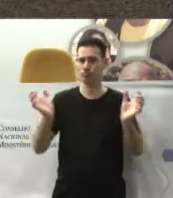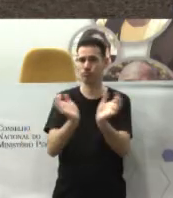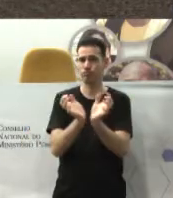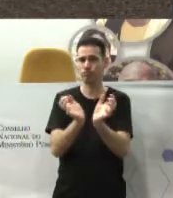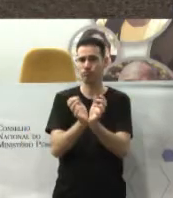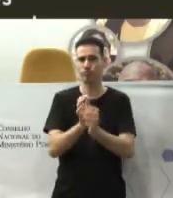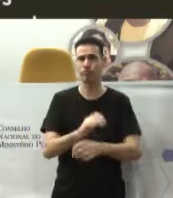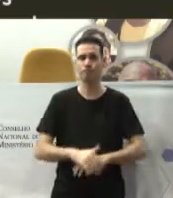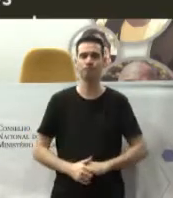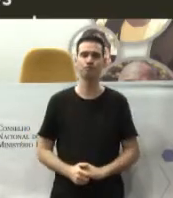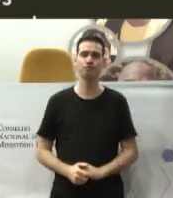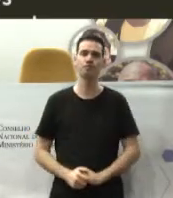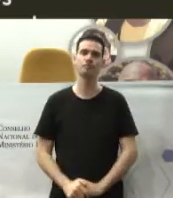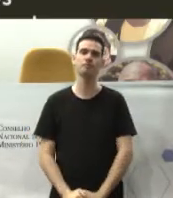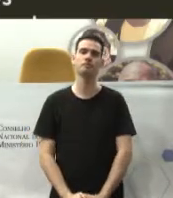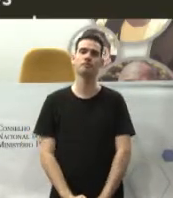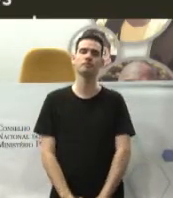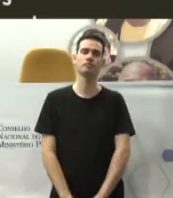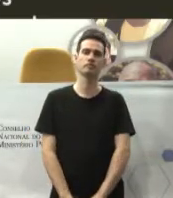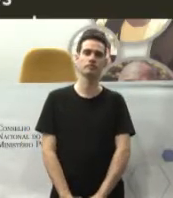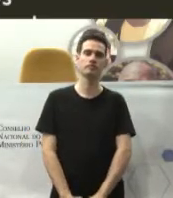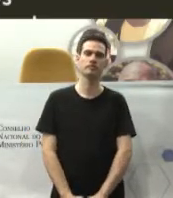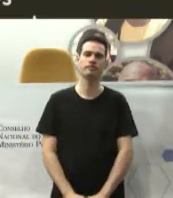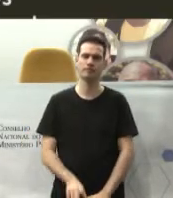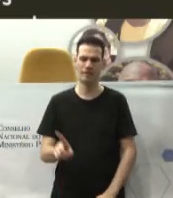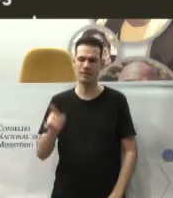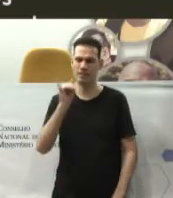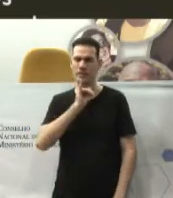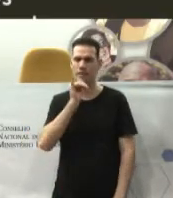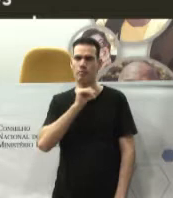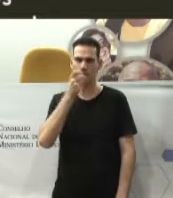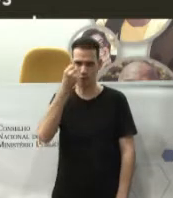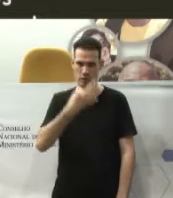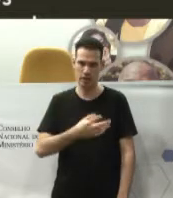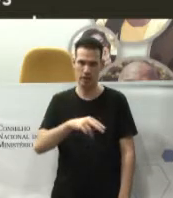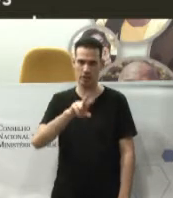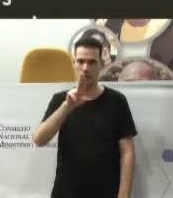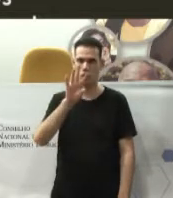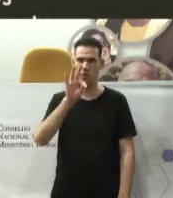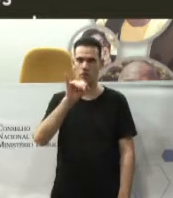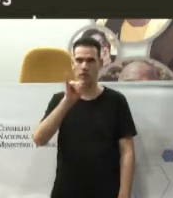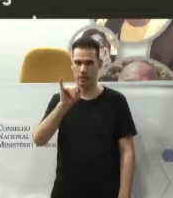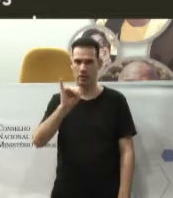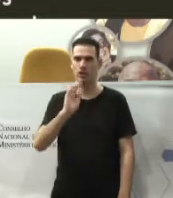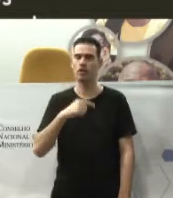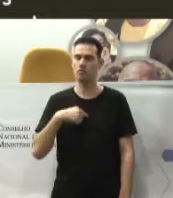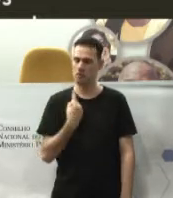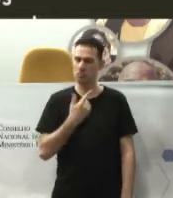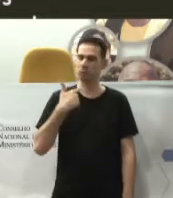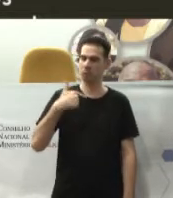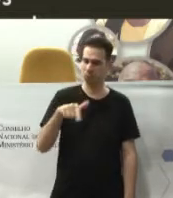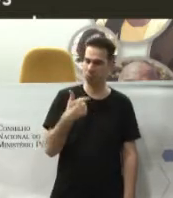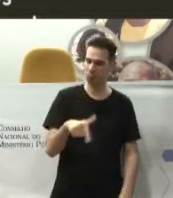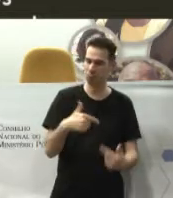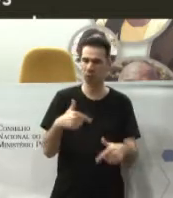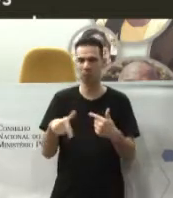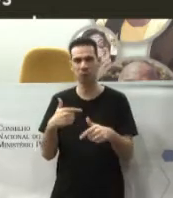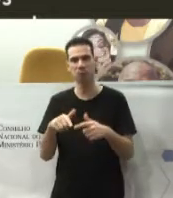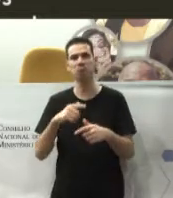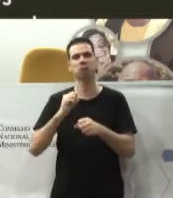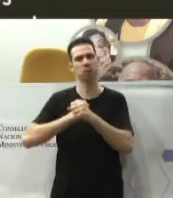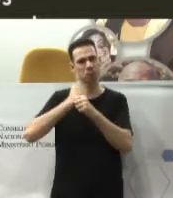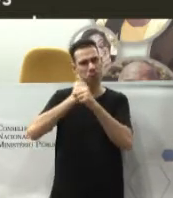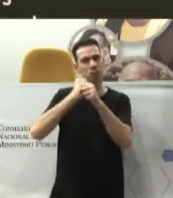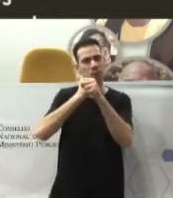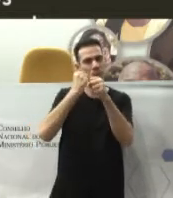perspectiva. Esse caso da UTI, a gente tem trabalhado com ele para a construção.